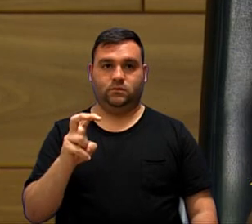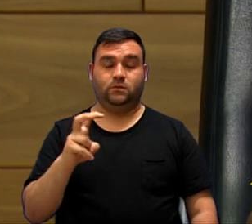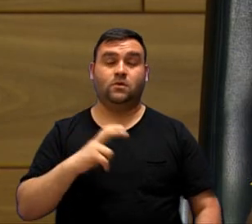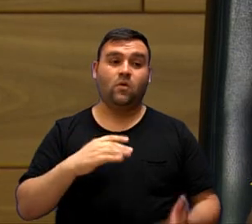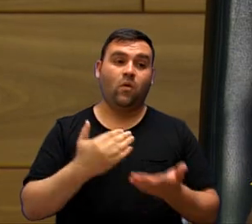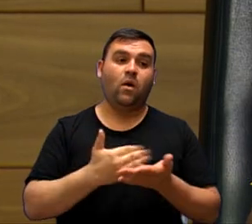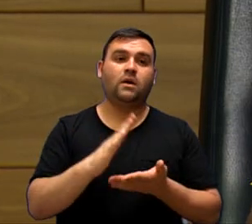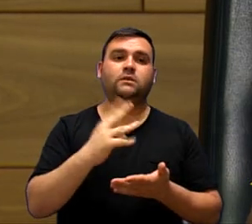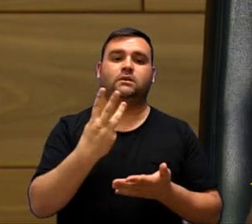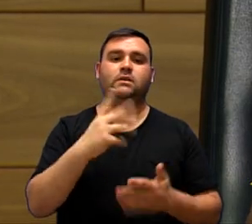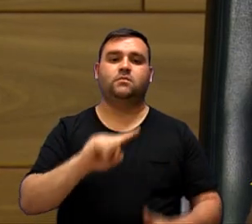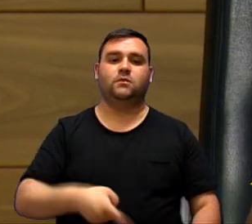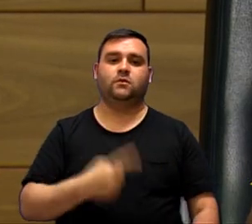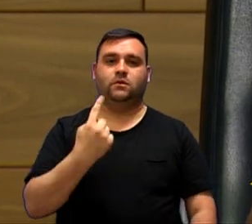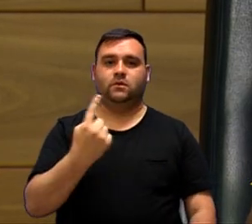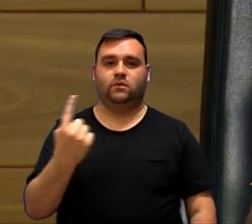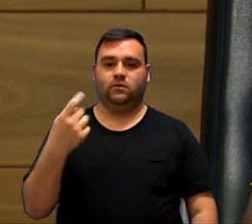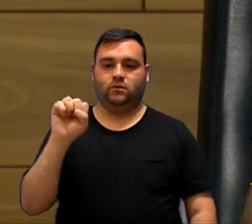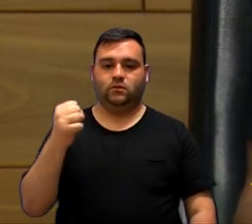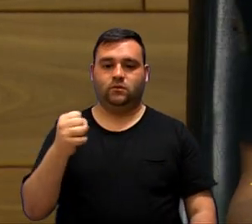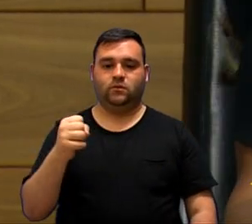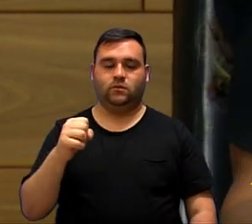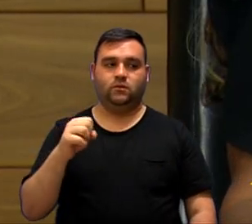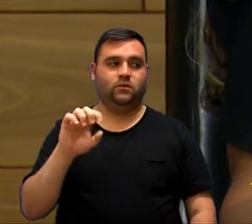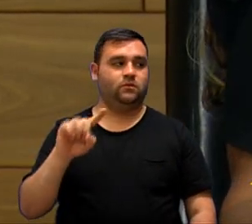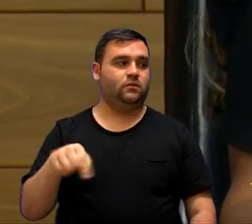R$ 56.184.015. O restante,